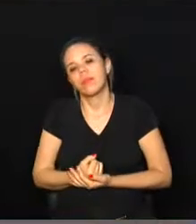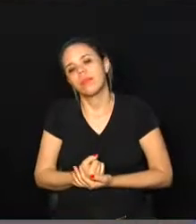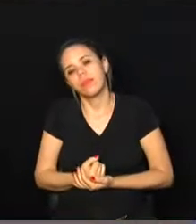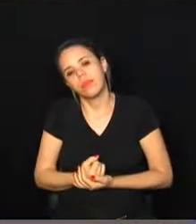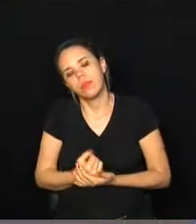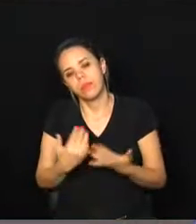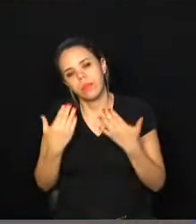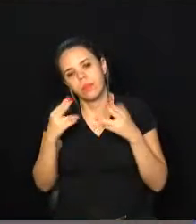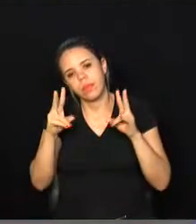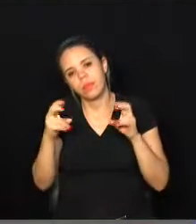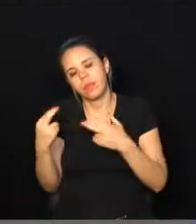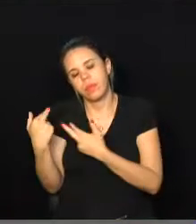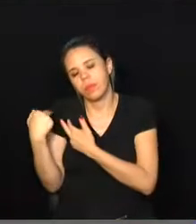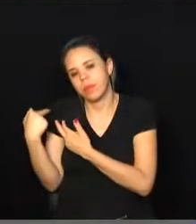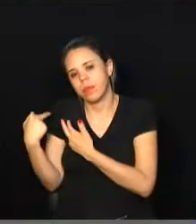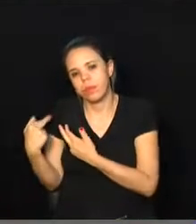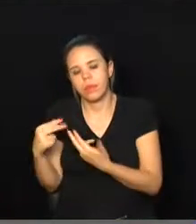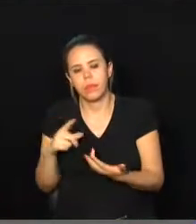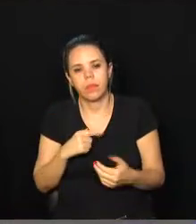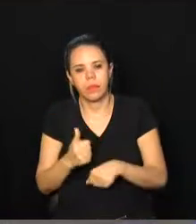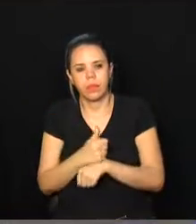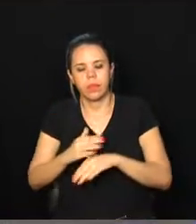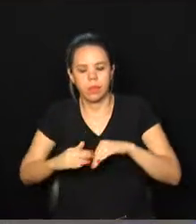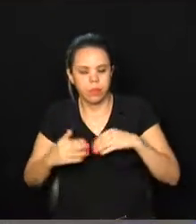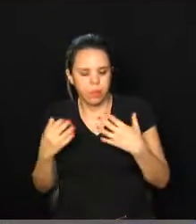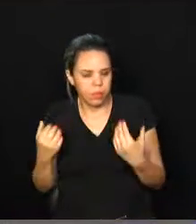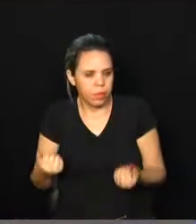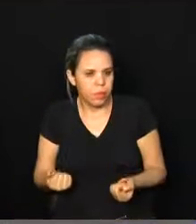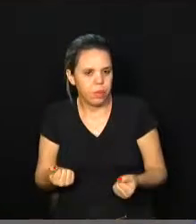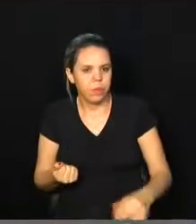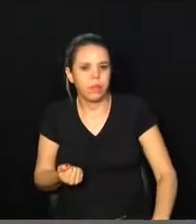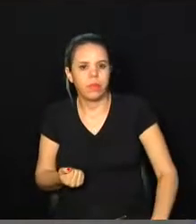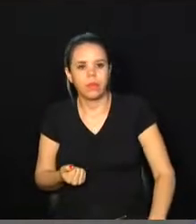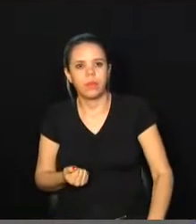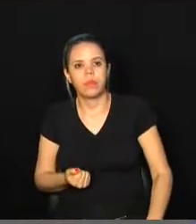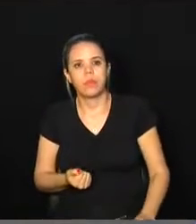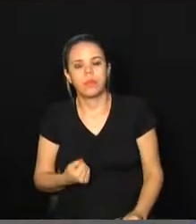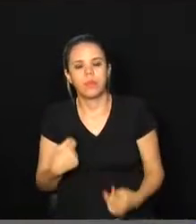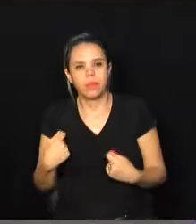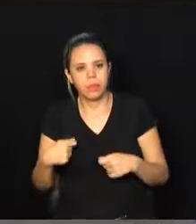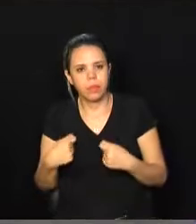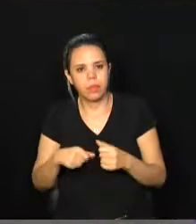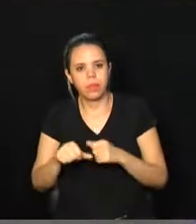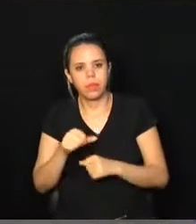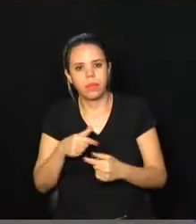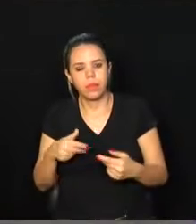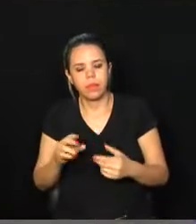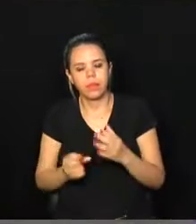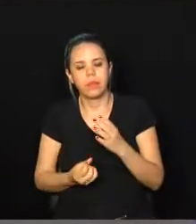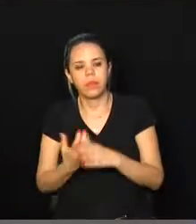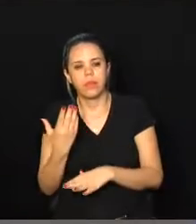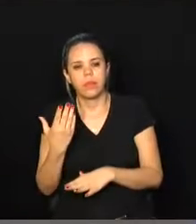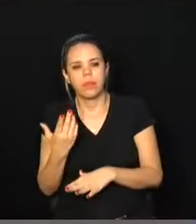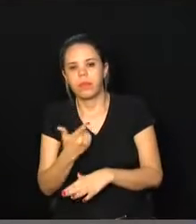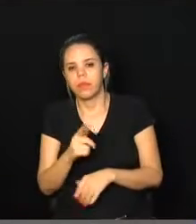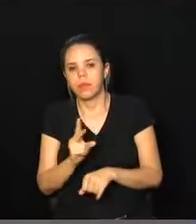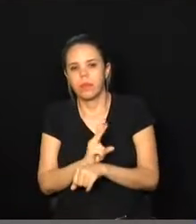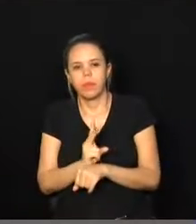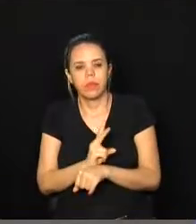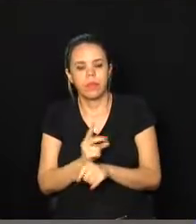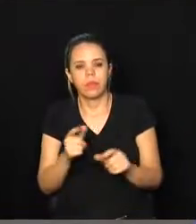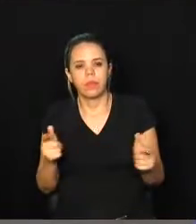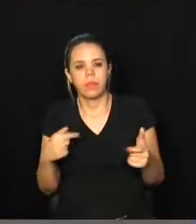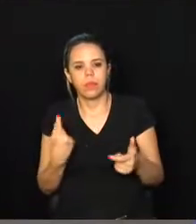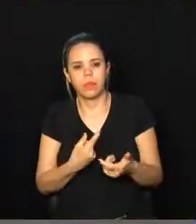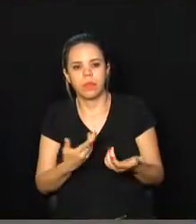mediante um termo de responsabilidade que nós, profissionais, assumimos. E nós precisamos mudar isso, porque gera uma insegurança muito grande